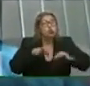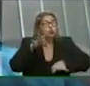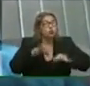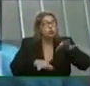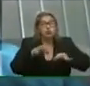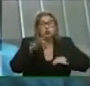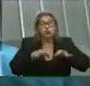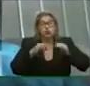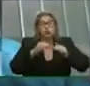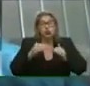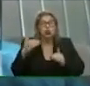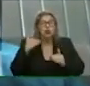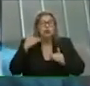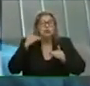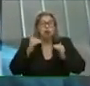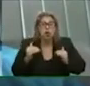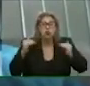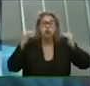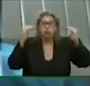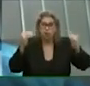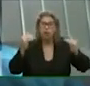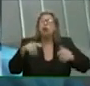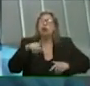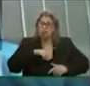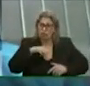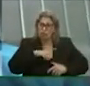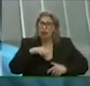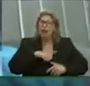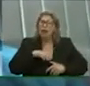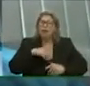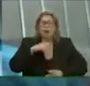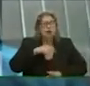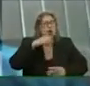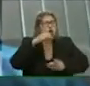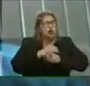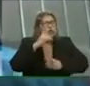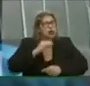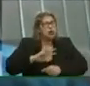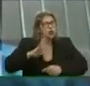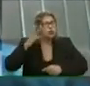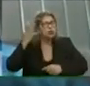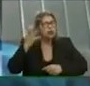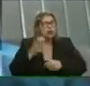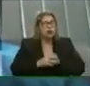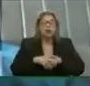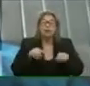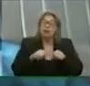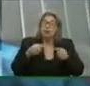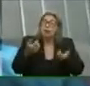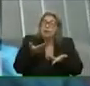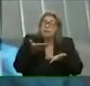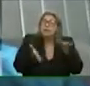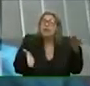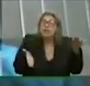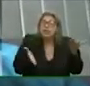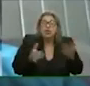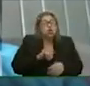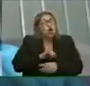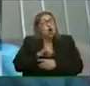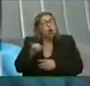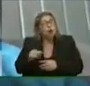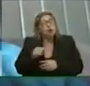o Tribunal Superior existe exatamente para isso, é para encontrar soluções. Nós estamos perdendo uma